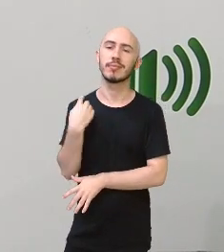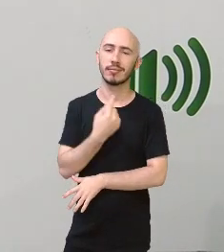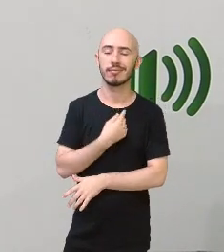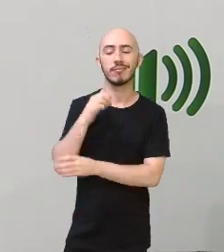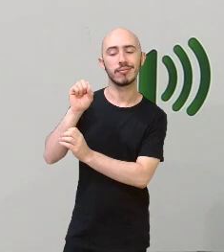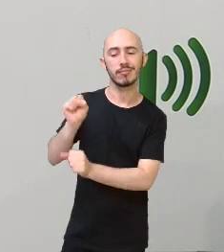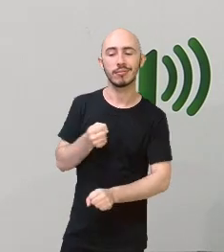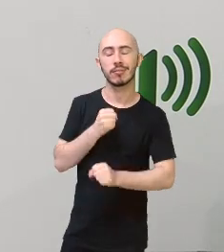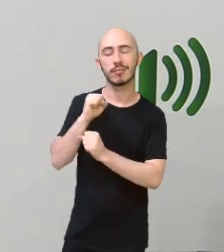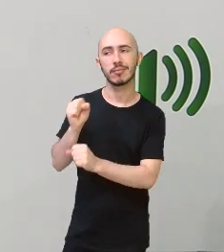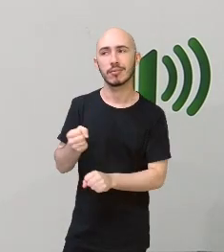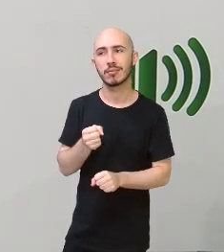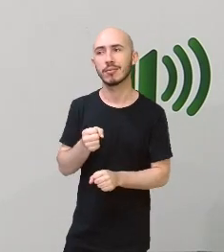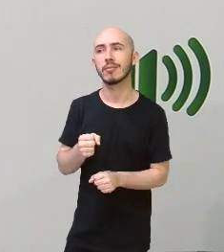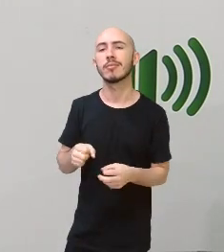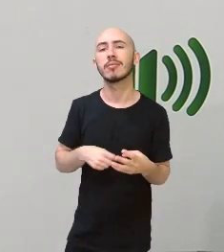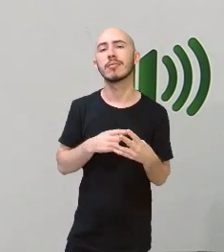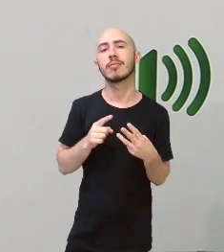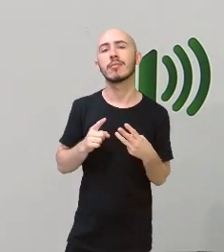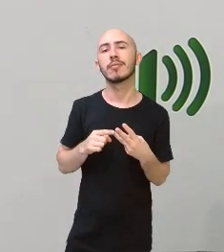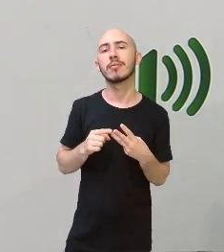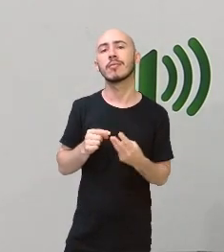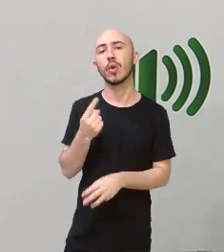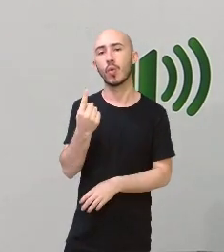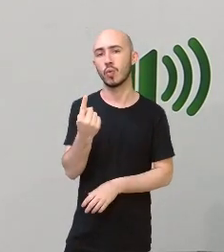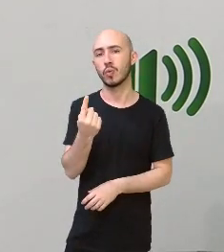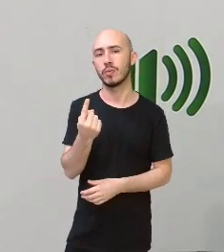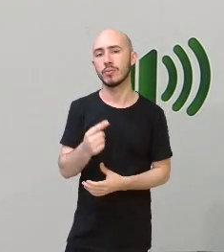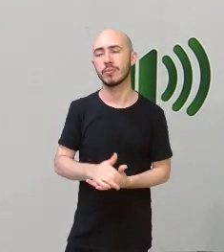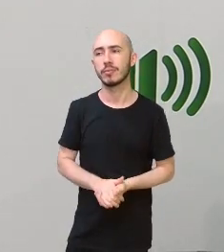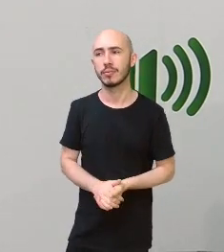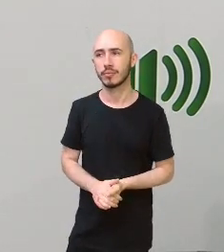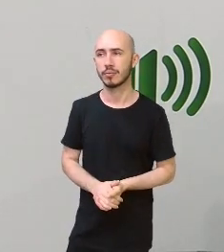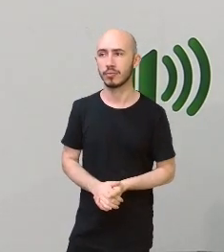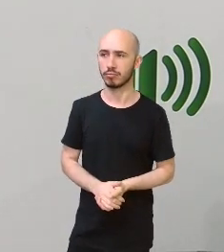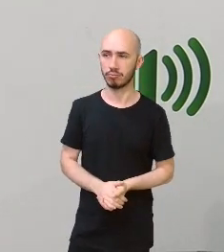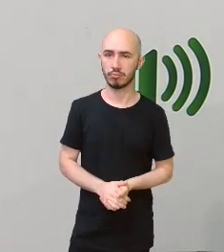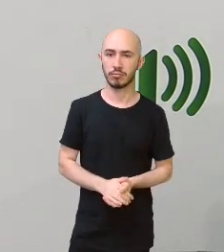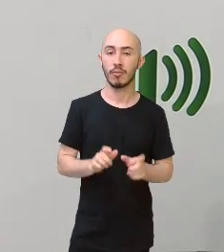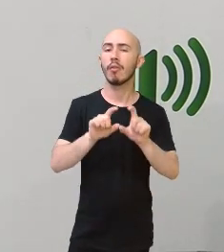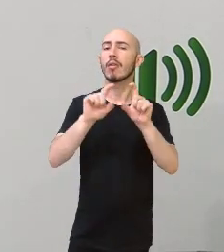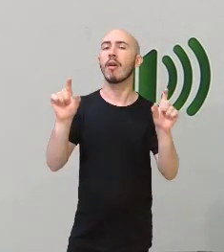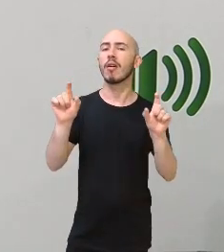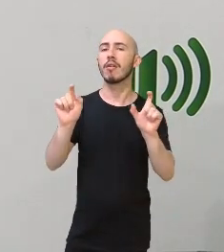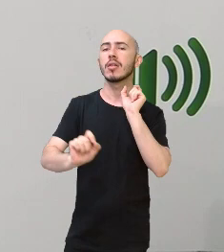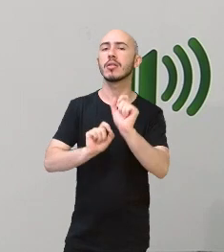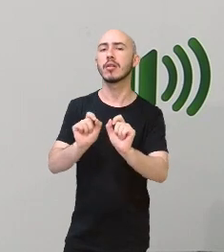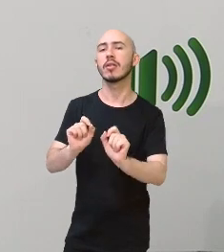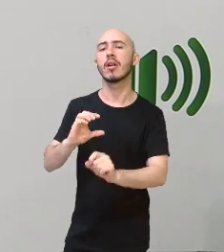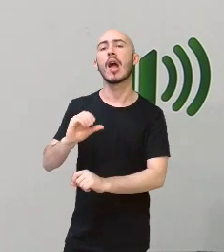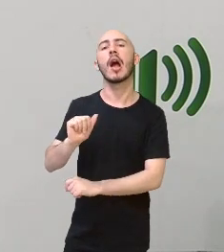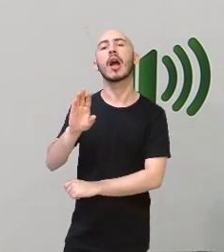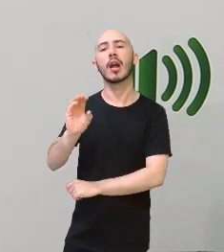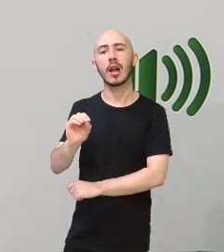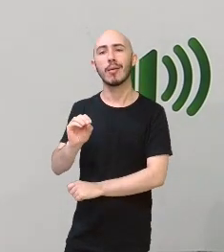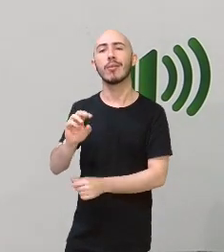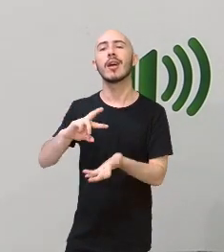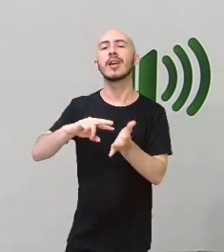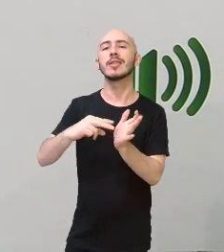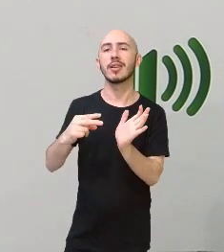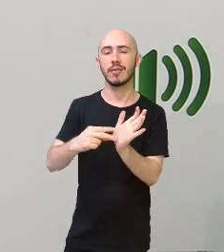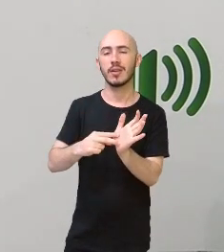da vassoura. E o outro, ó, na frase número 1, o cabo tem o conceito de patente,